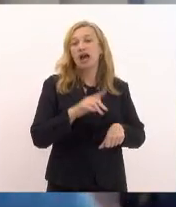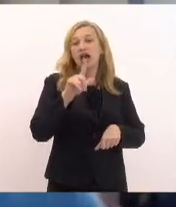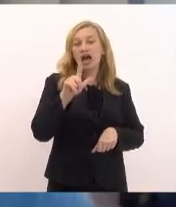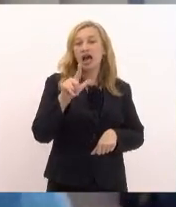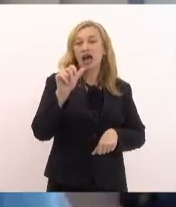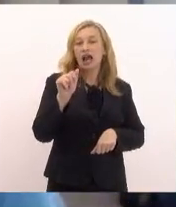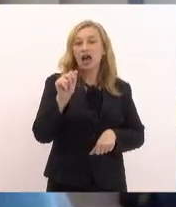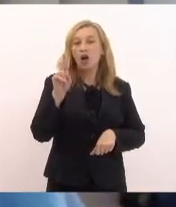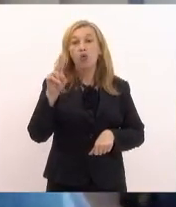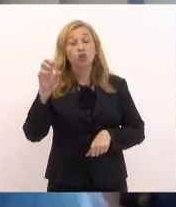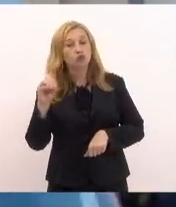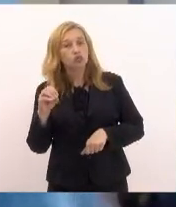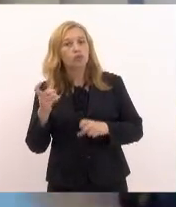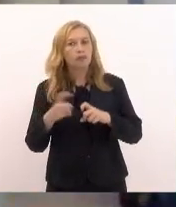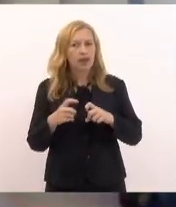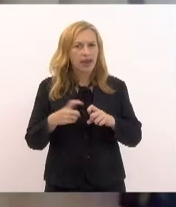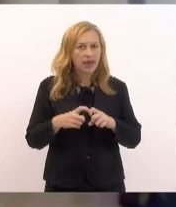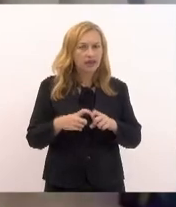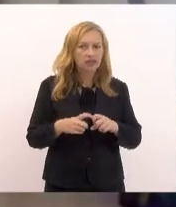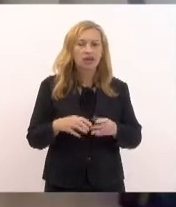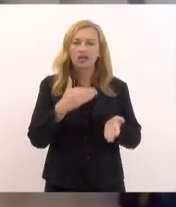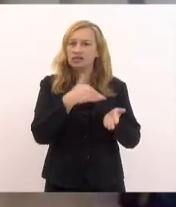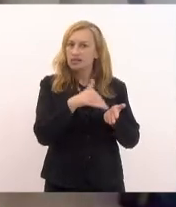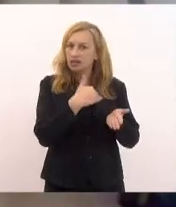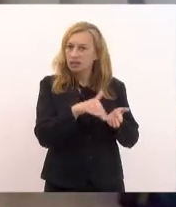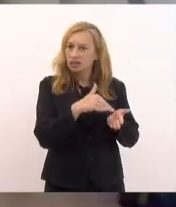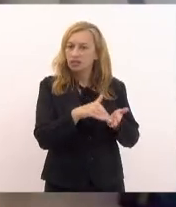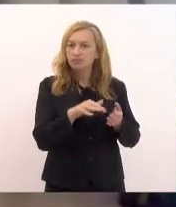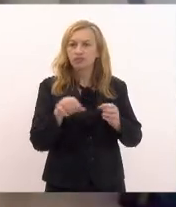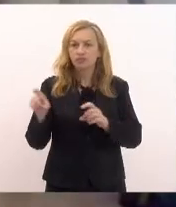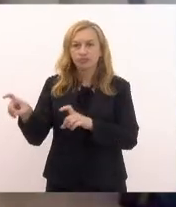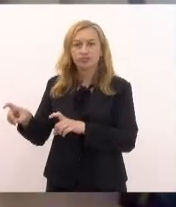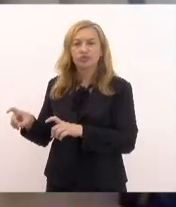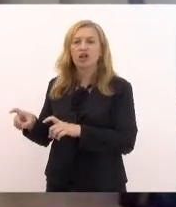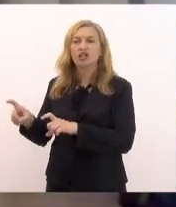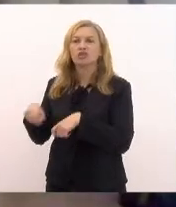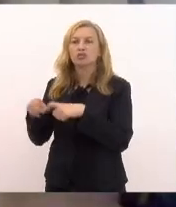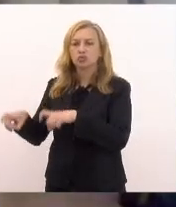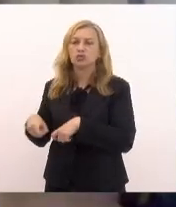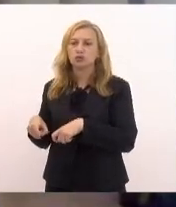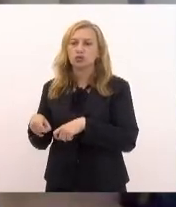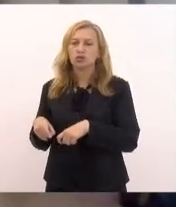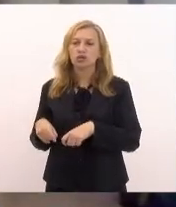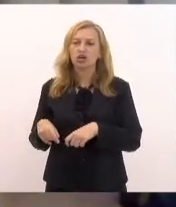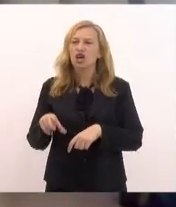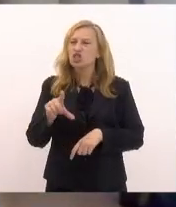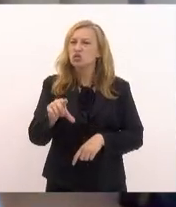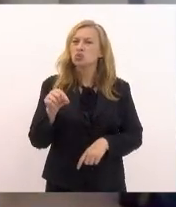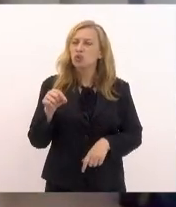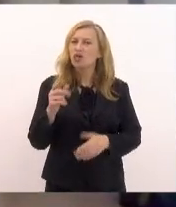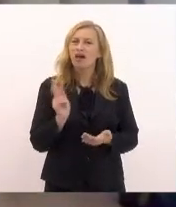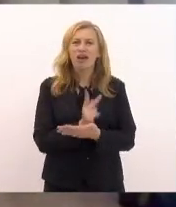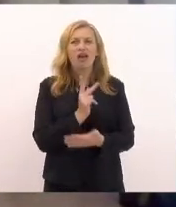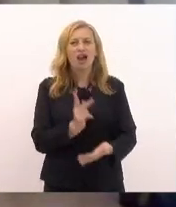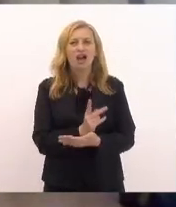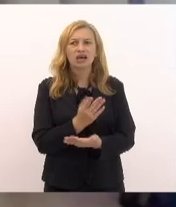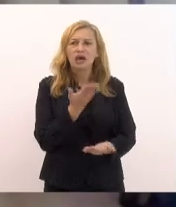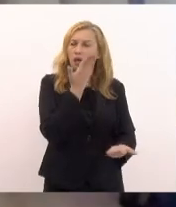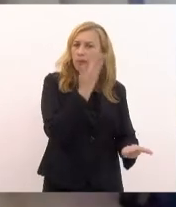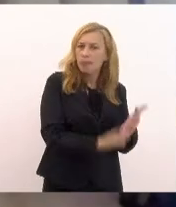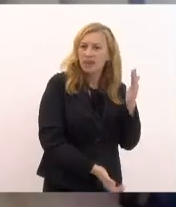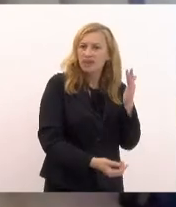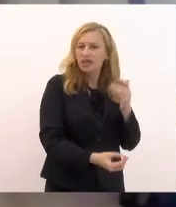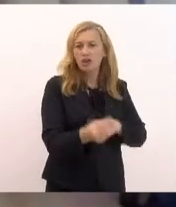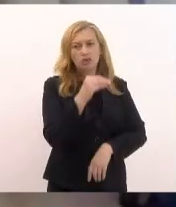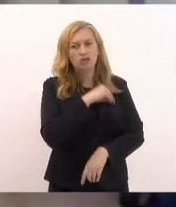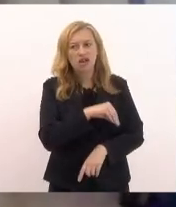Quando desrespeita isso, a Secretaria de Agricultura está jogando esses profissionais a fazer uma escolha cruel entre perder uma parte do